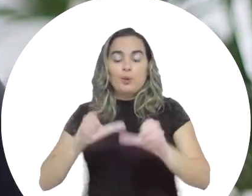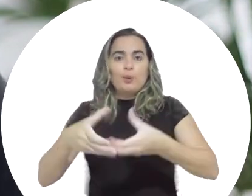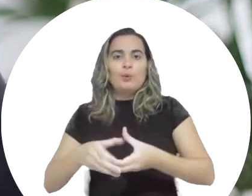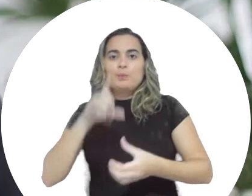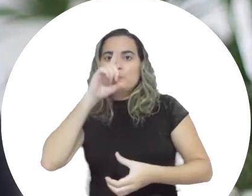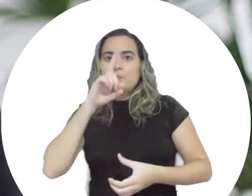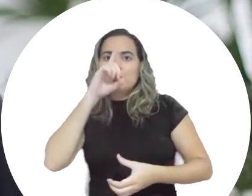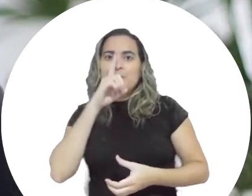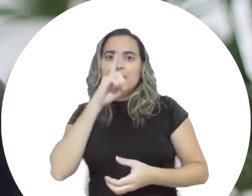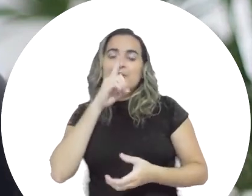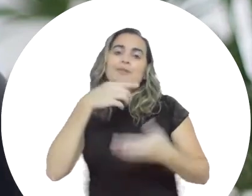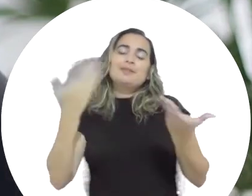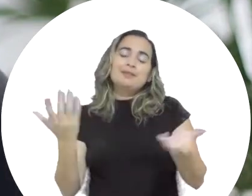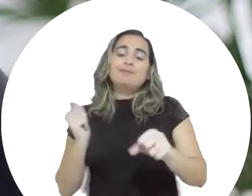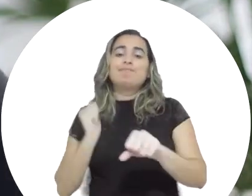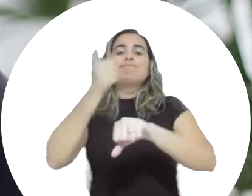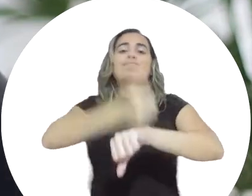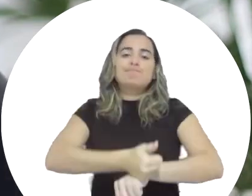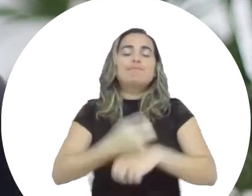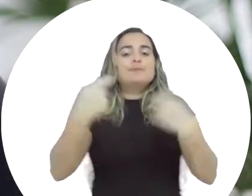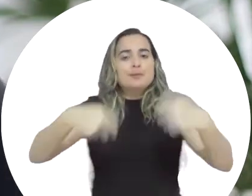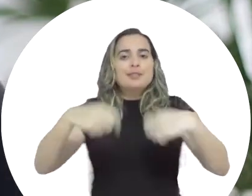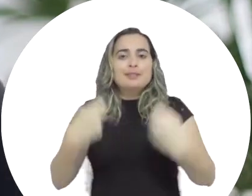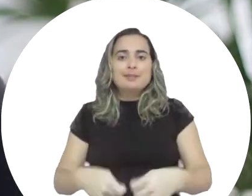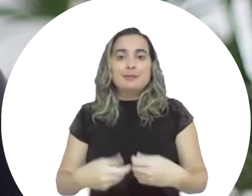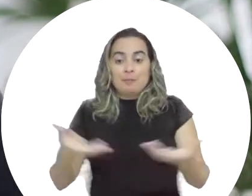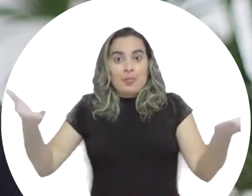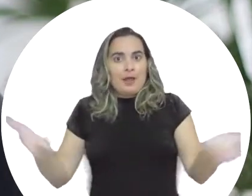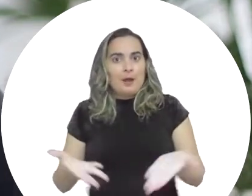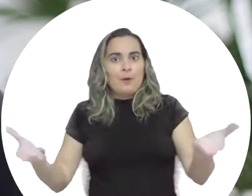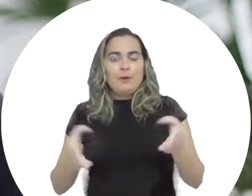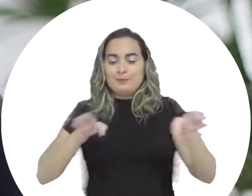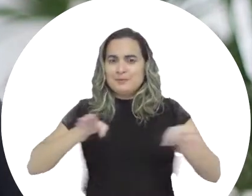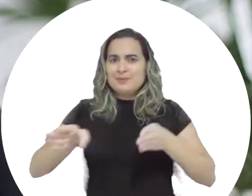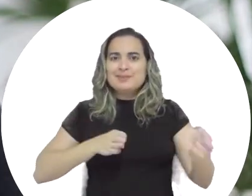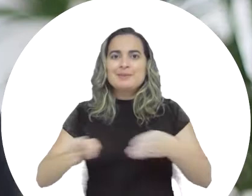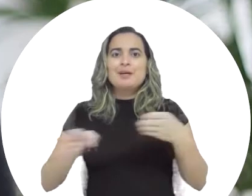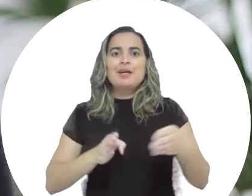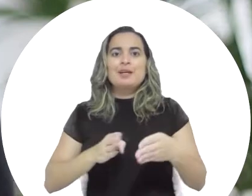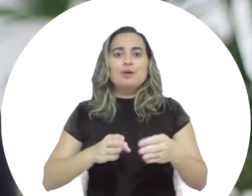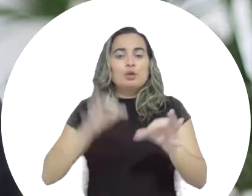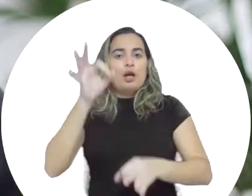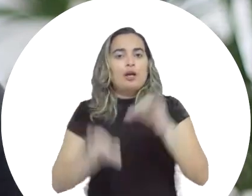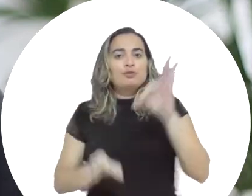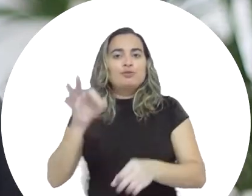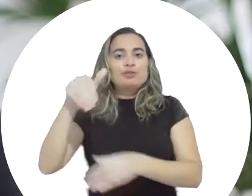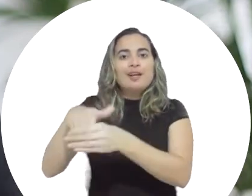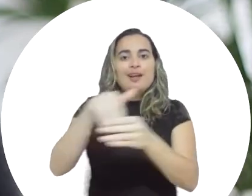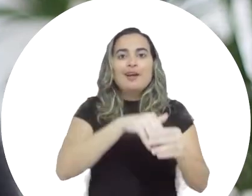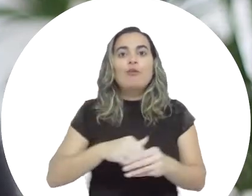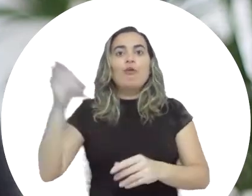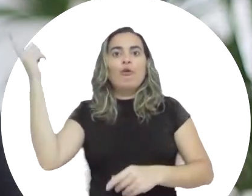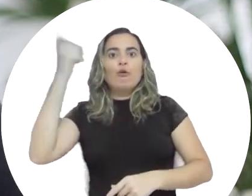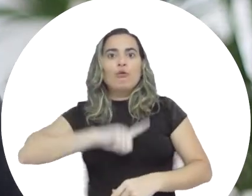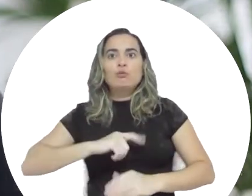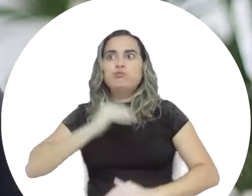prevenção. Justamente neste momento, a Justiça Eleitoral brasileira registrou recorde de inscrições para trabalhar como mesários